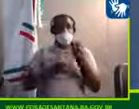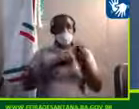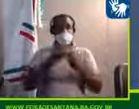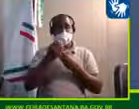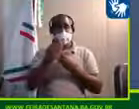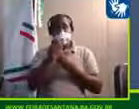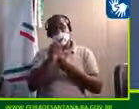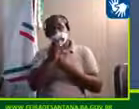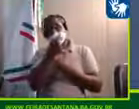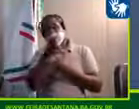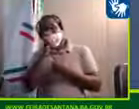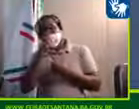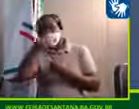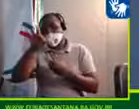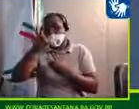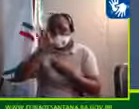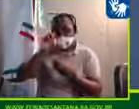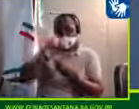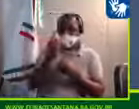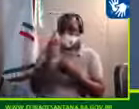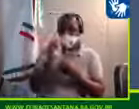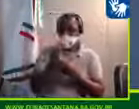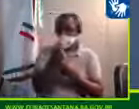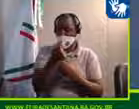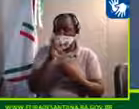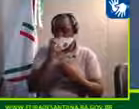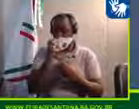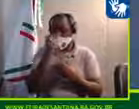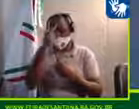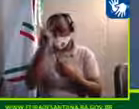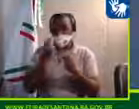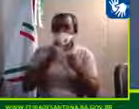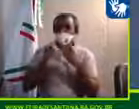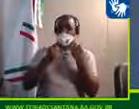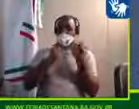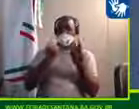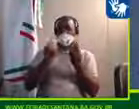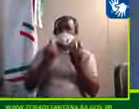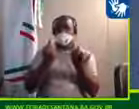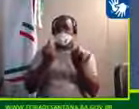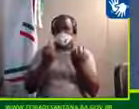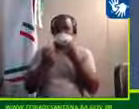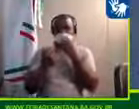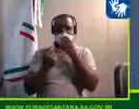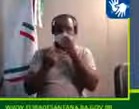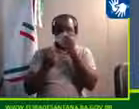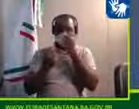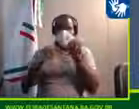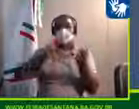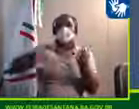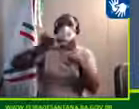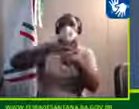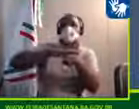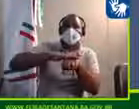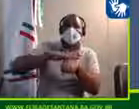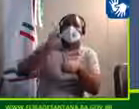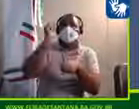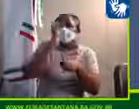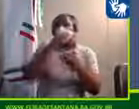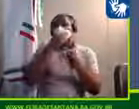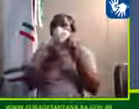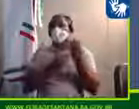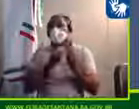3,65. Feira de Santana tem 1,65 de letalidade. Significa que nós temos uma doença grave, mas aqui em Feira ela está